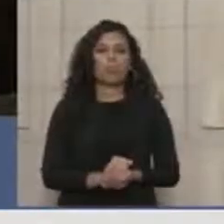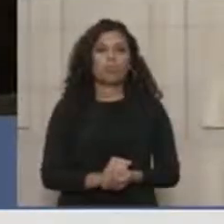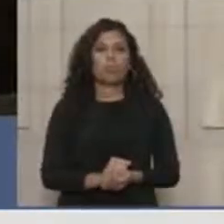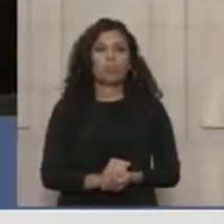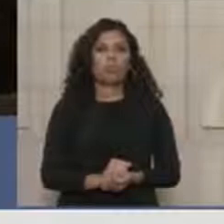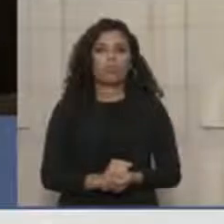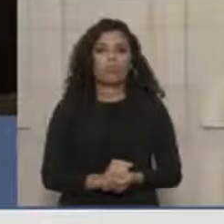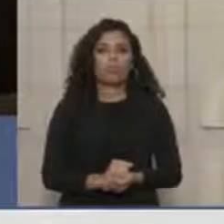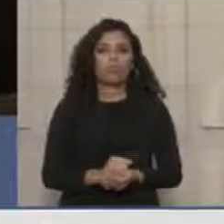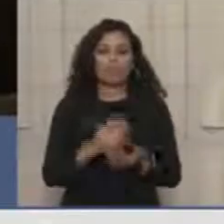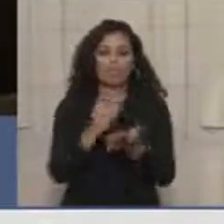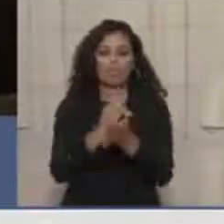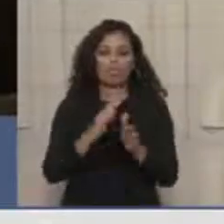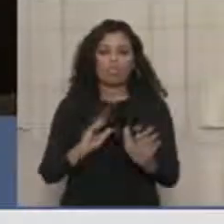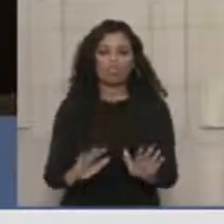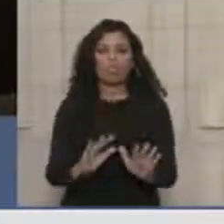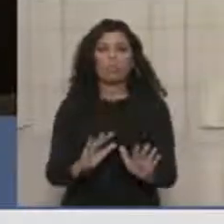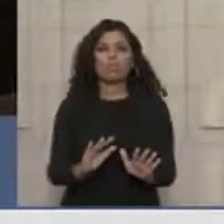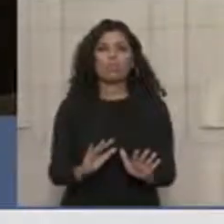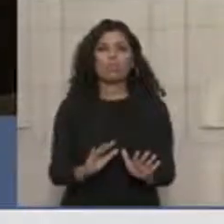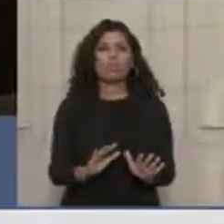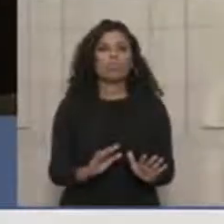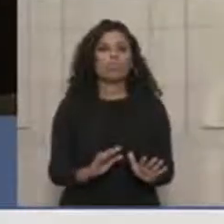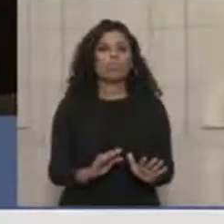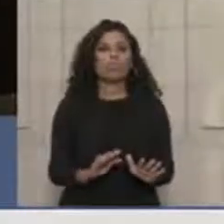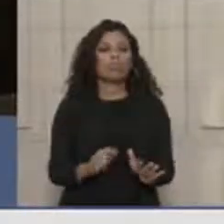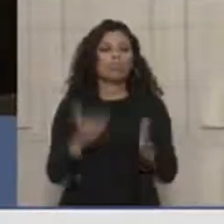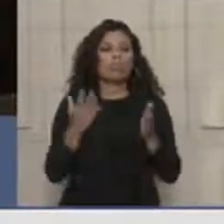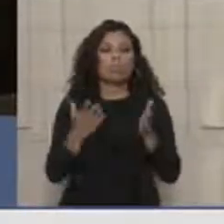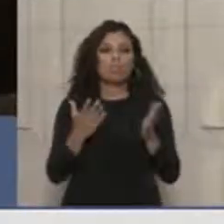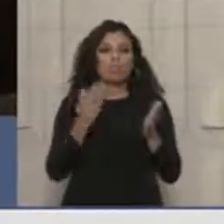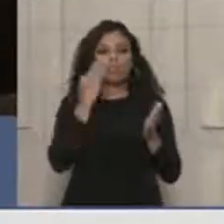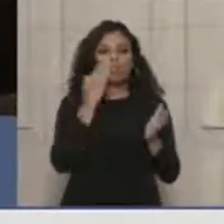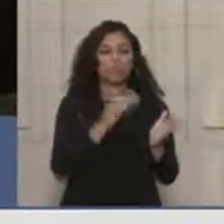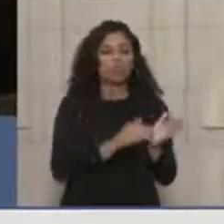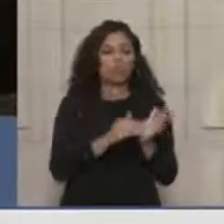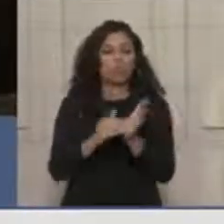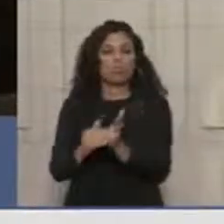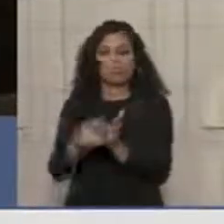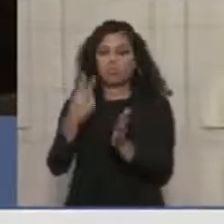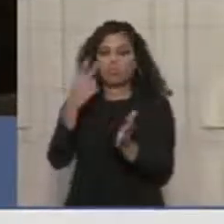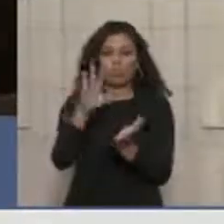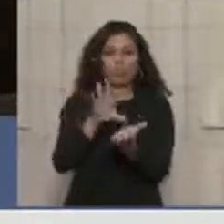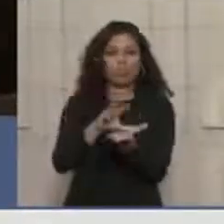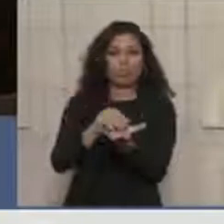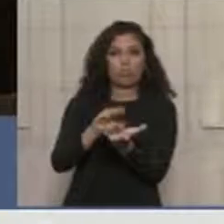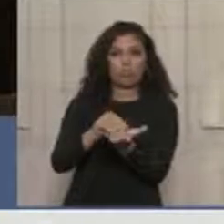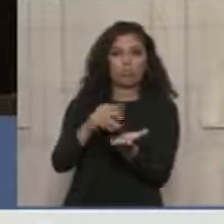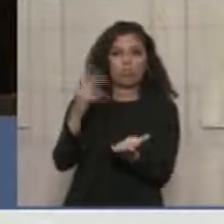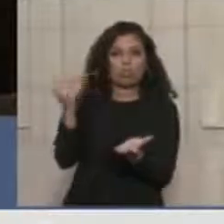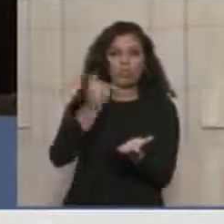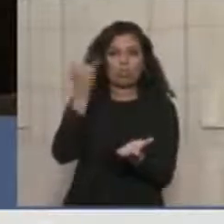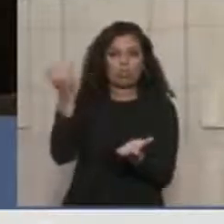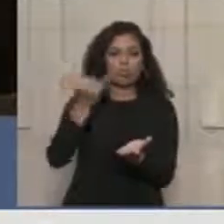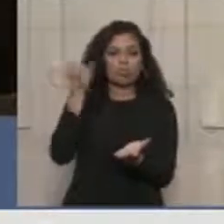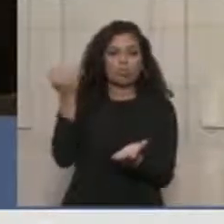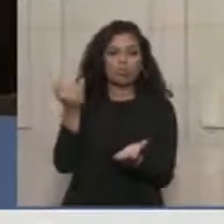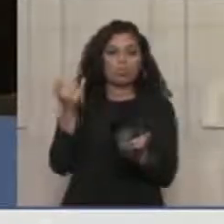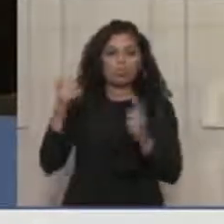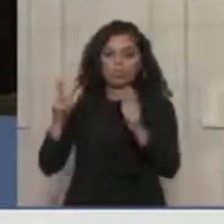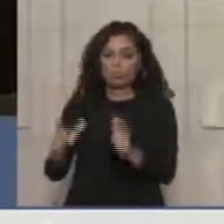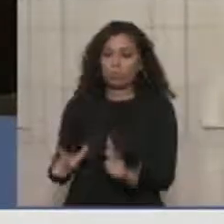Por fim, senhor presidente, queria trazer aqui mais duas pautas de extrema importância para a região dos